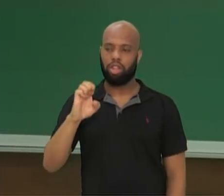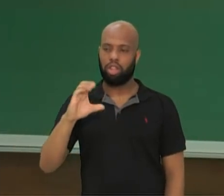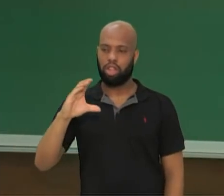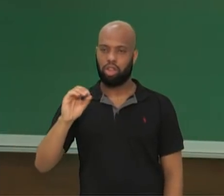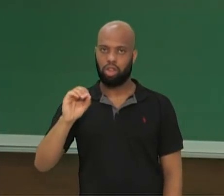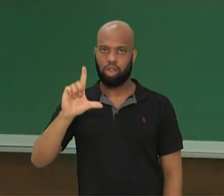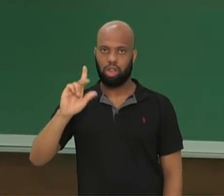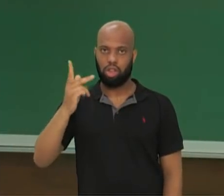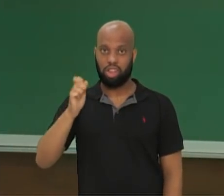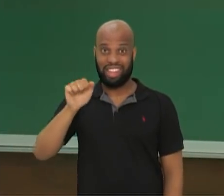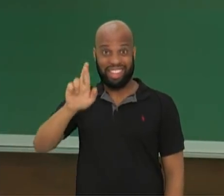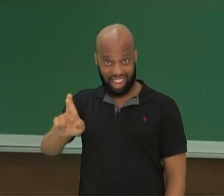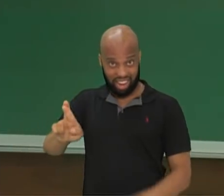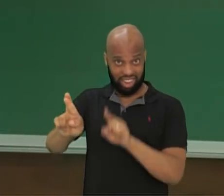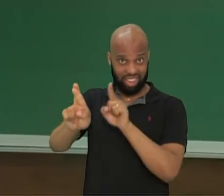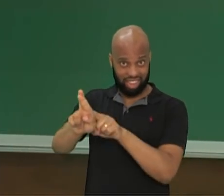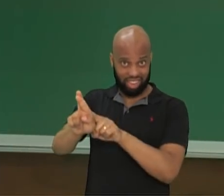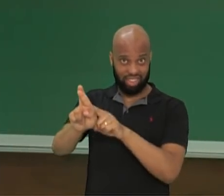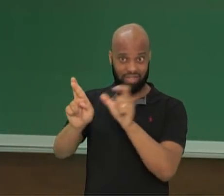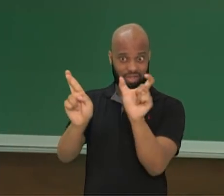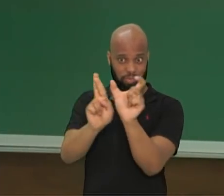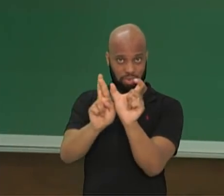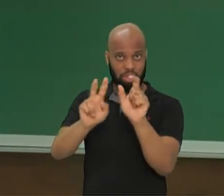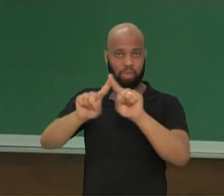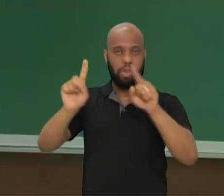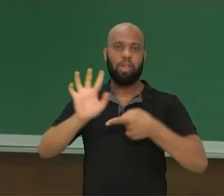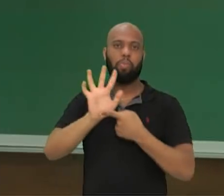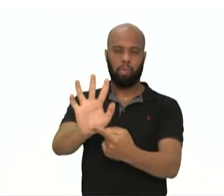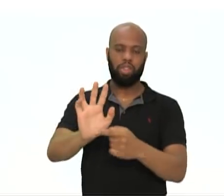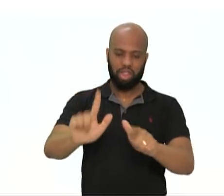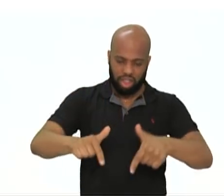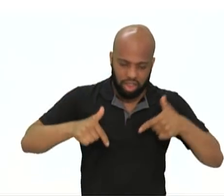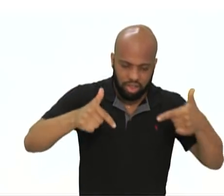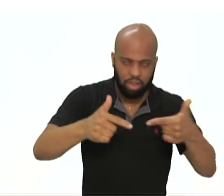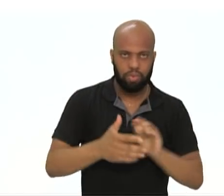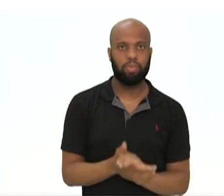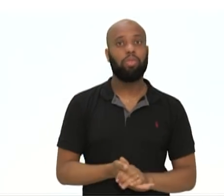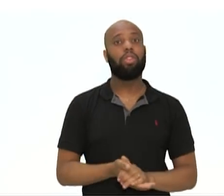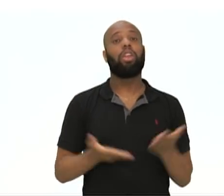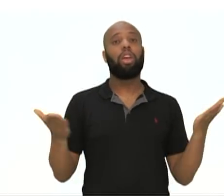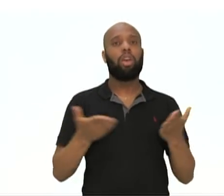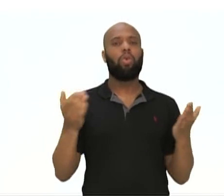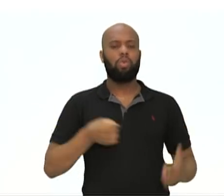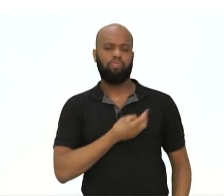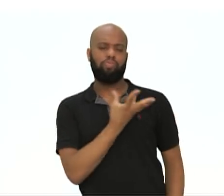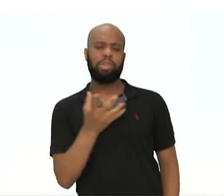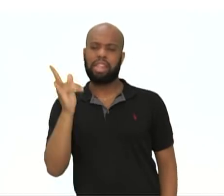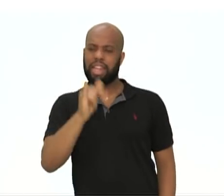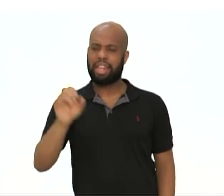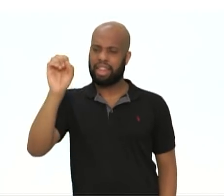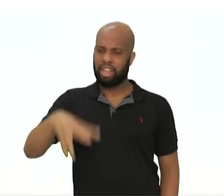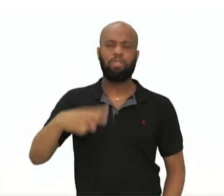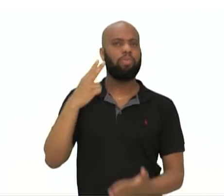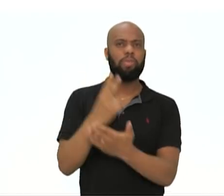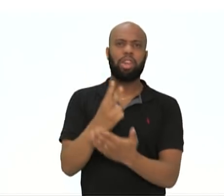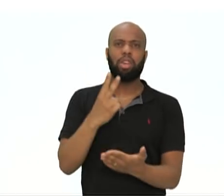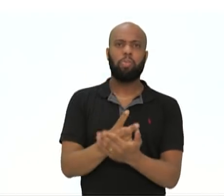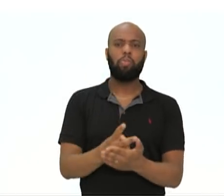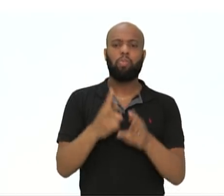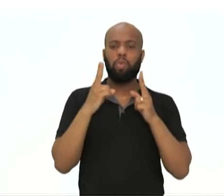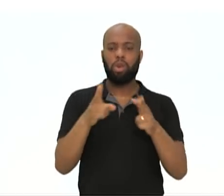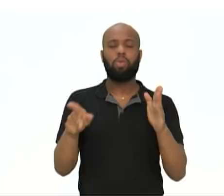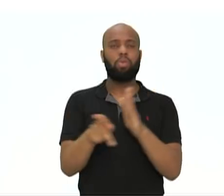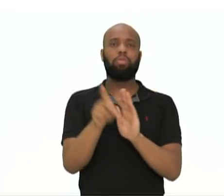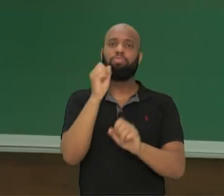Exprime a ação. Vamos para o próximo. A quantidade de lixo ficou estável em relação ao